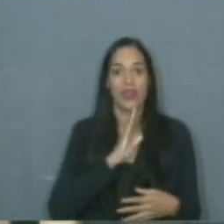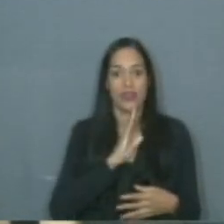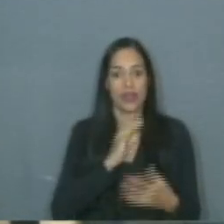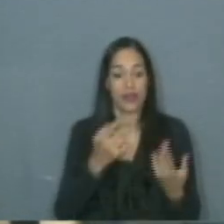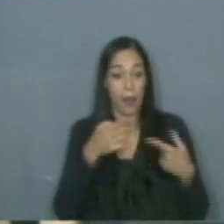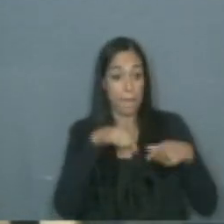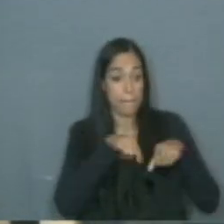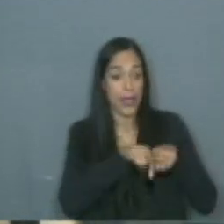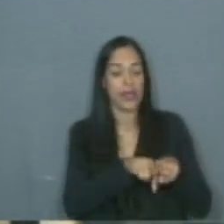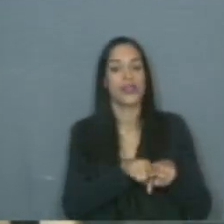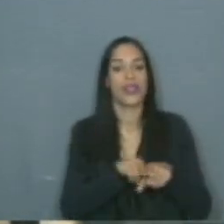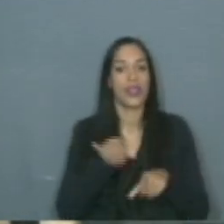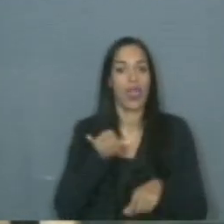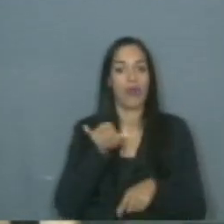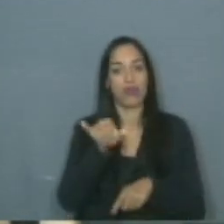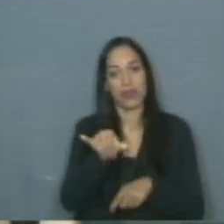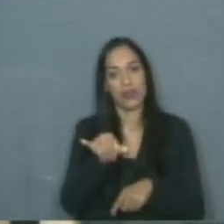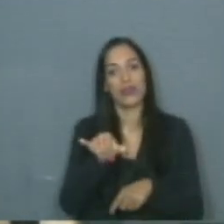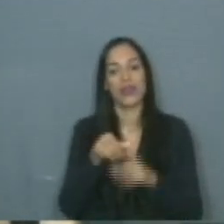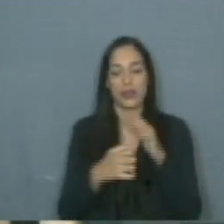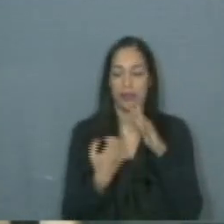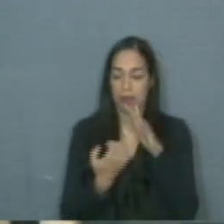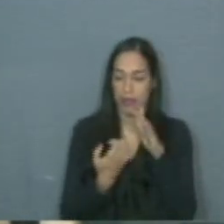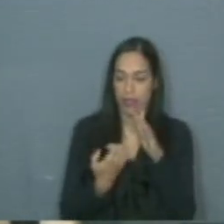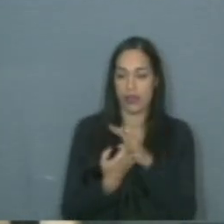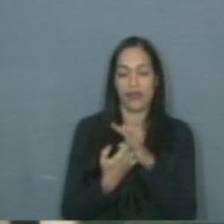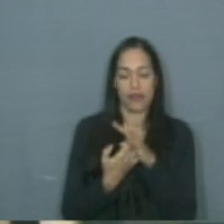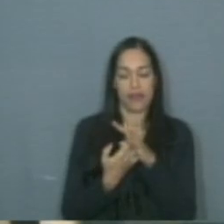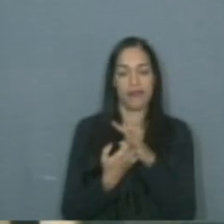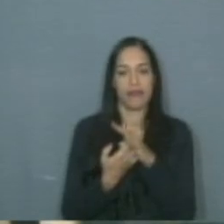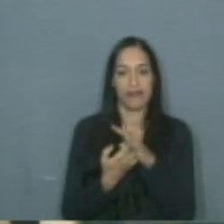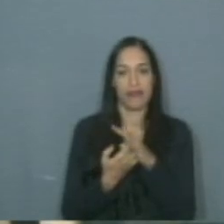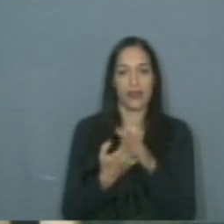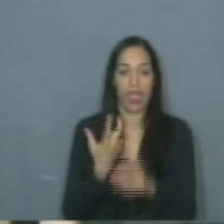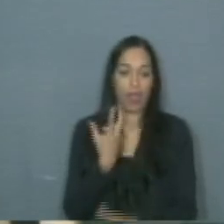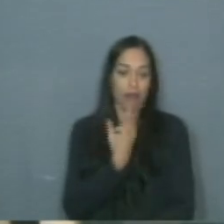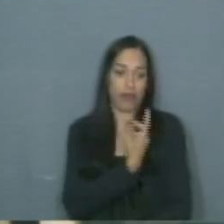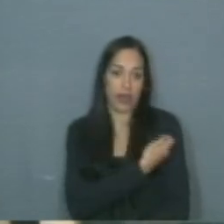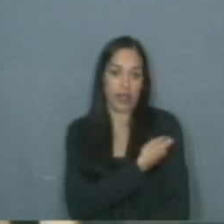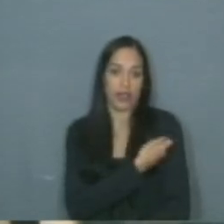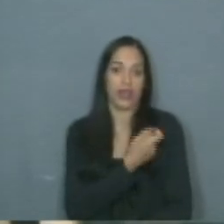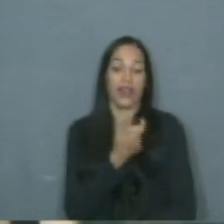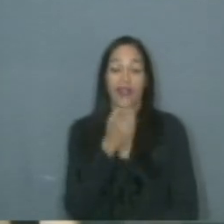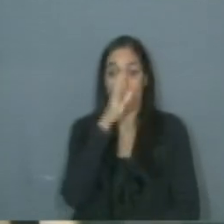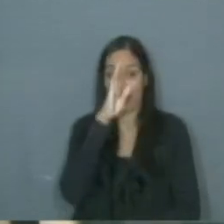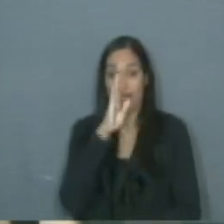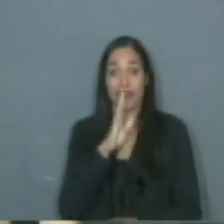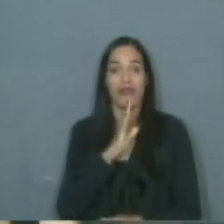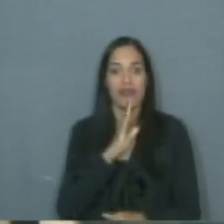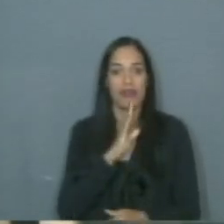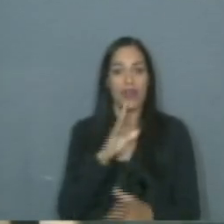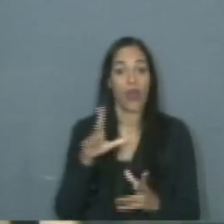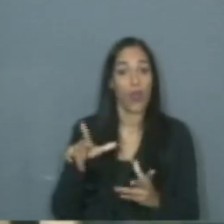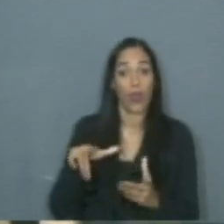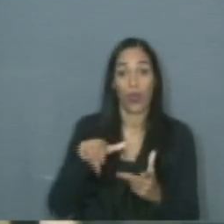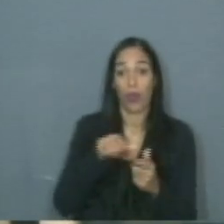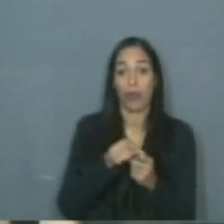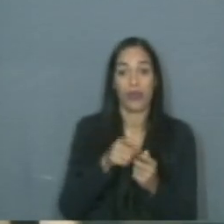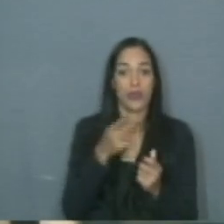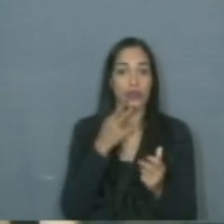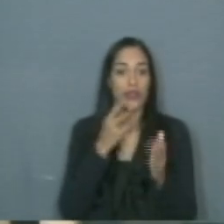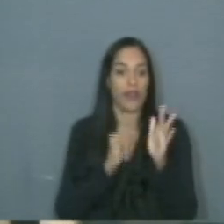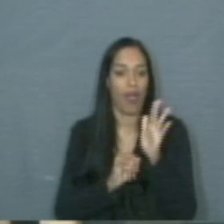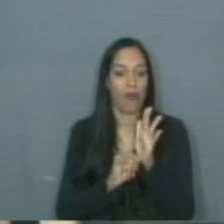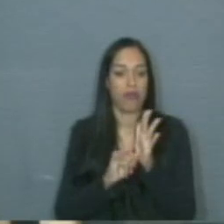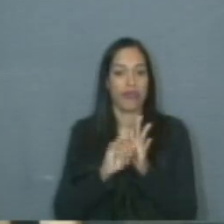companhias aéreas e as companhias aéreas transportaram a vacina de graça. O mundo todo, Tiago, falava em inflação na